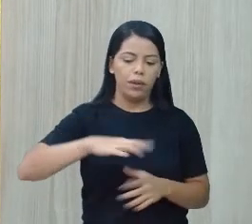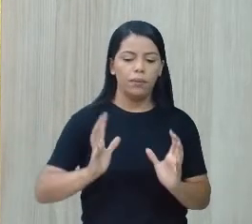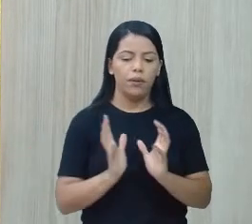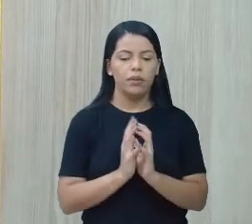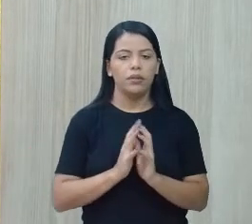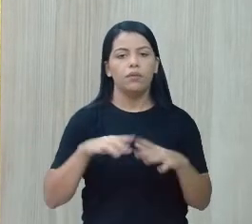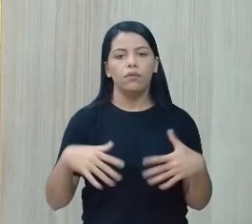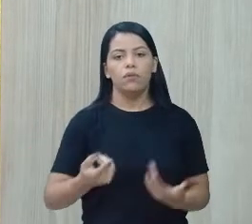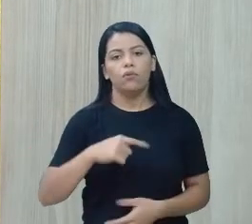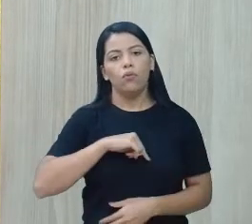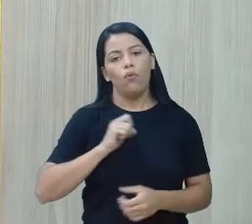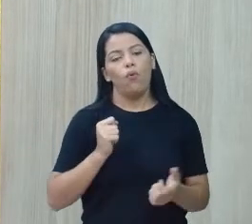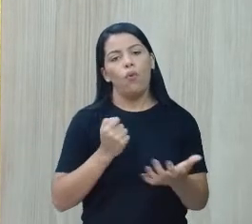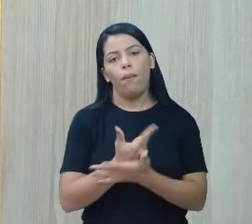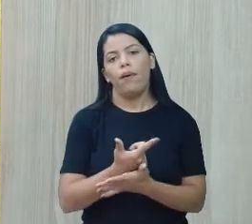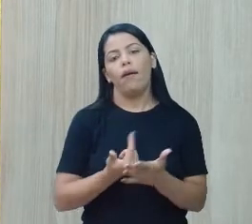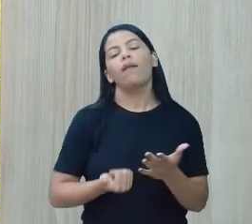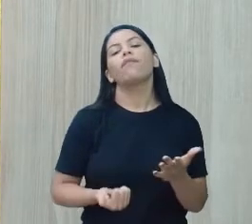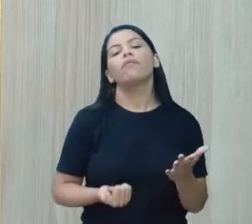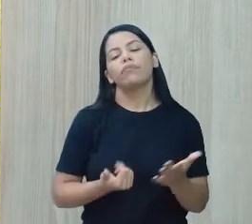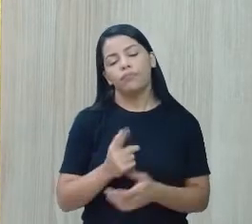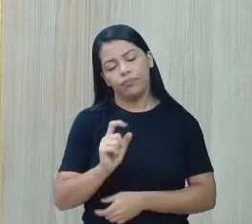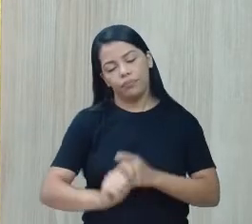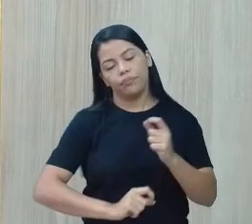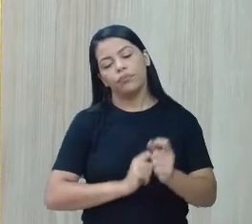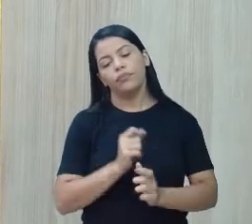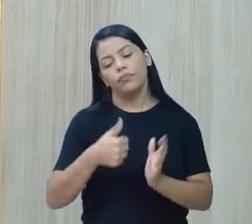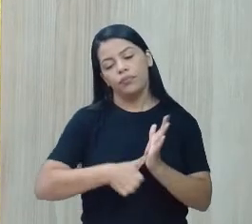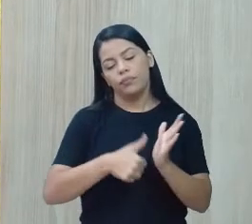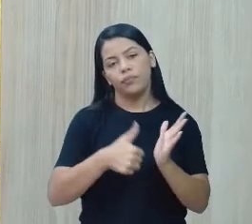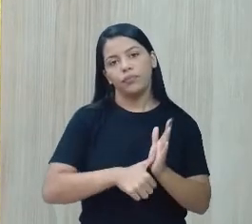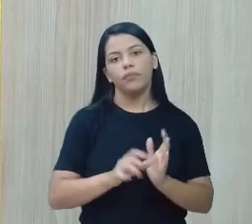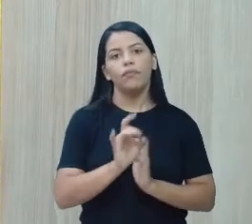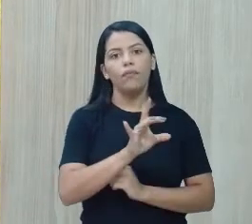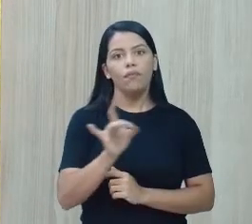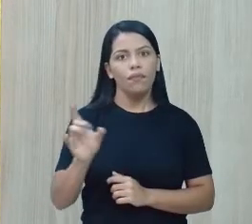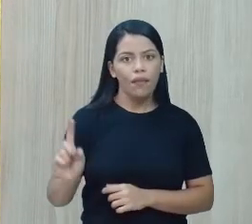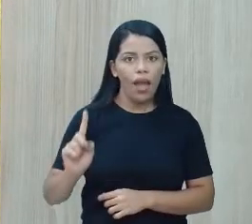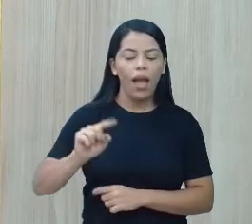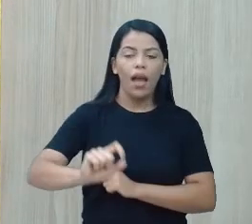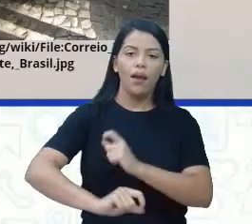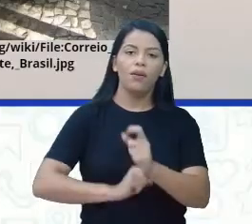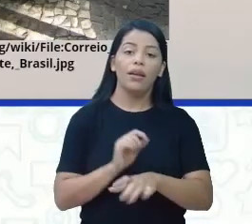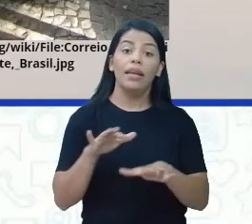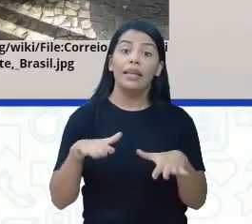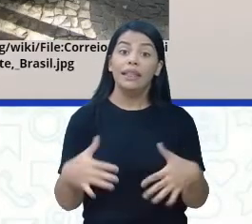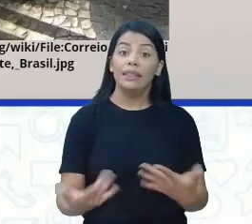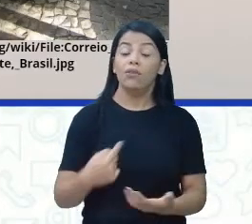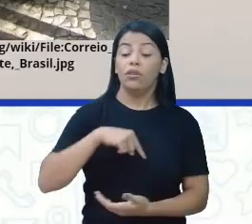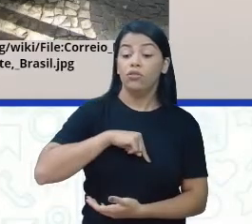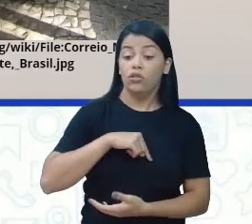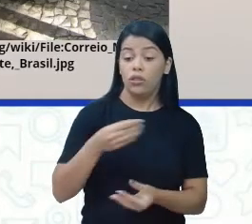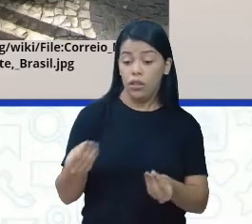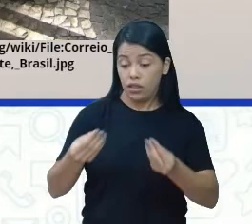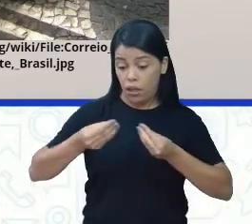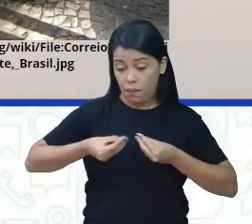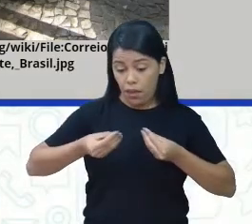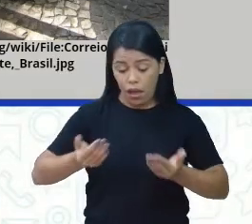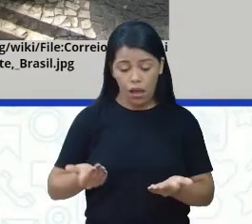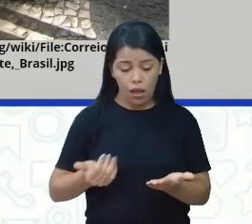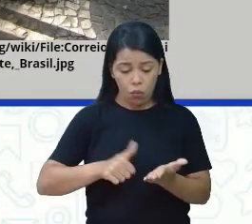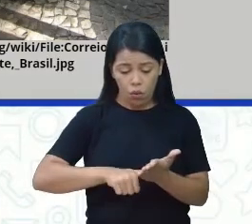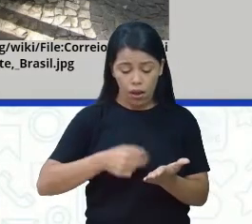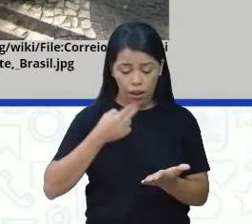selo, um selinho, era uma carta, como está lá na imagem, é que você vai olhar. E aí, o danado é que a gente recebia uma carta,